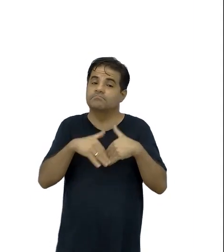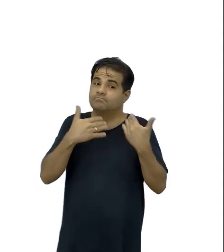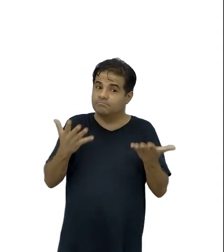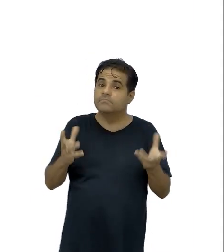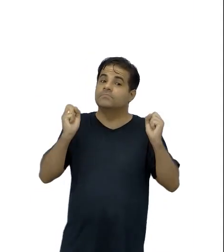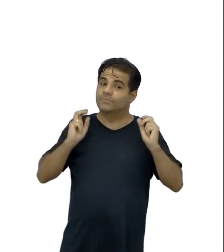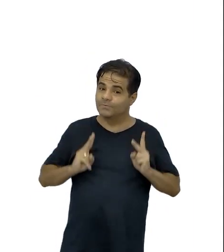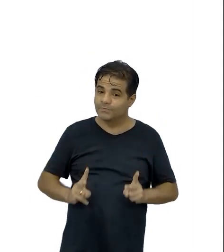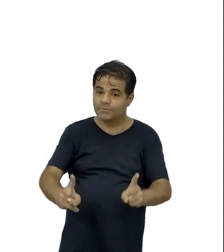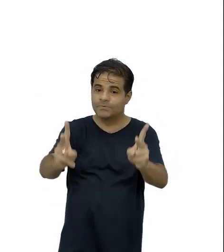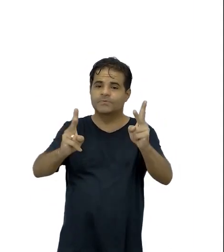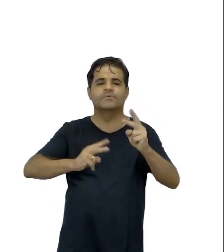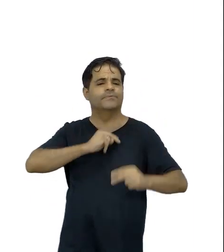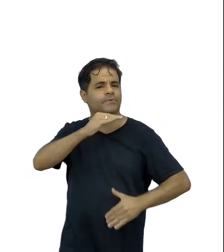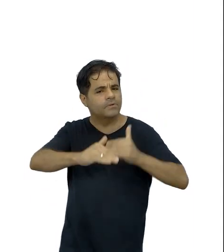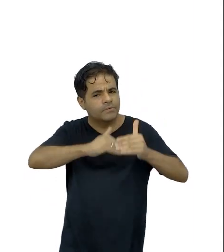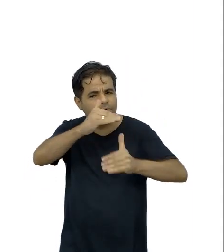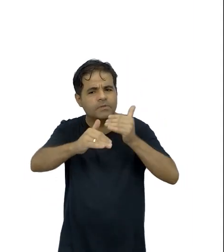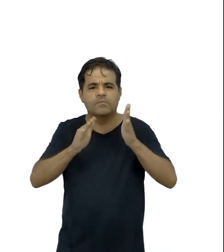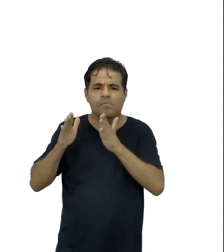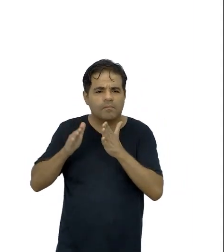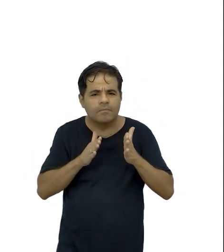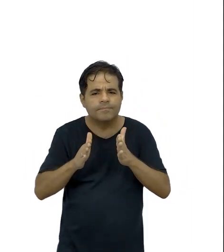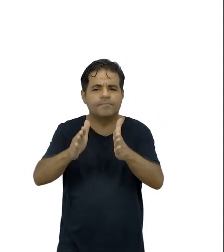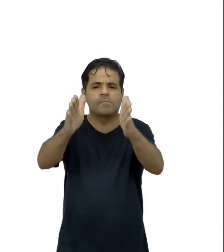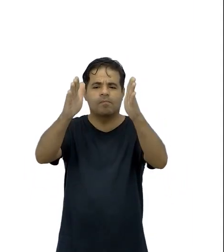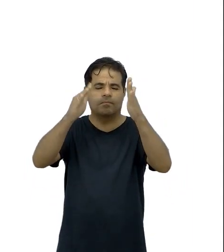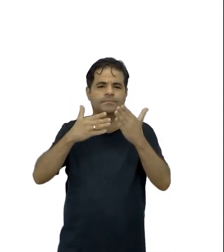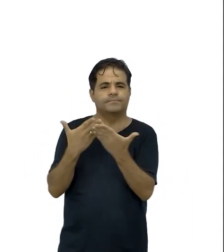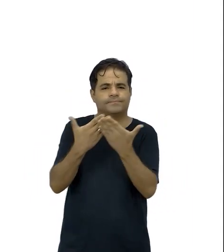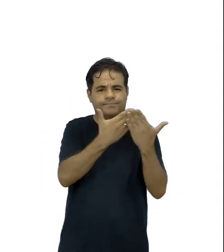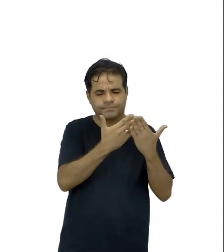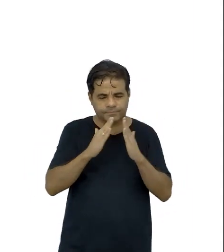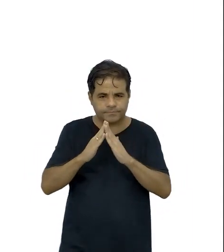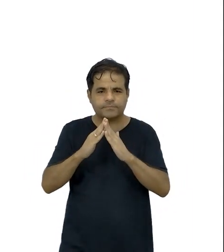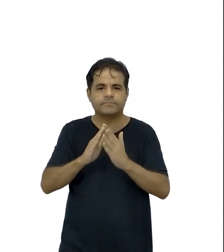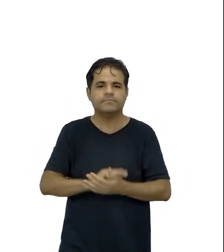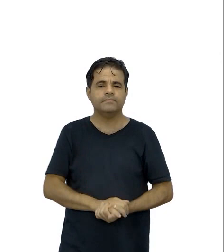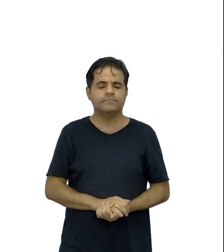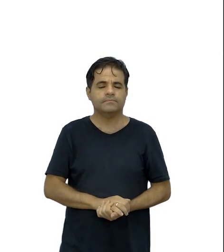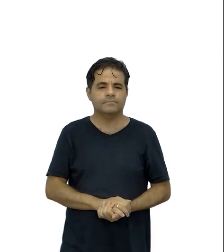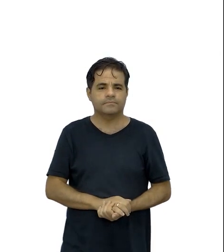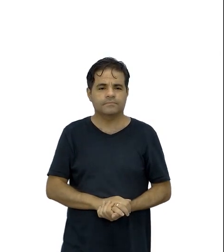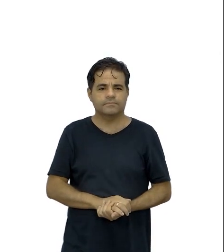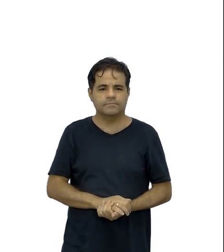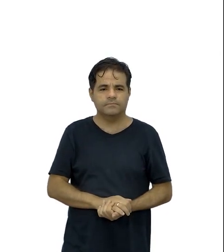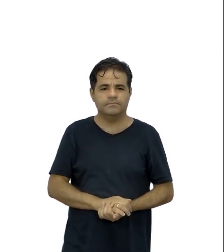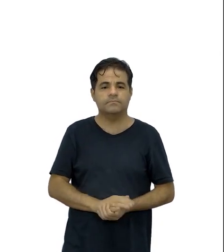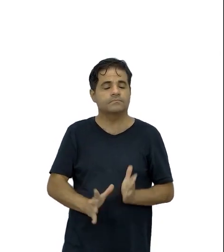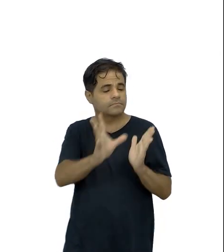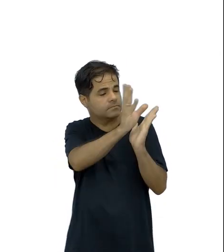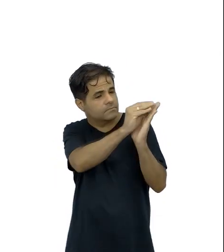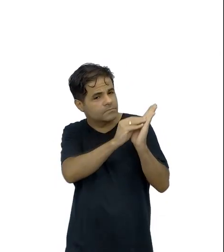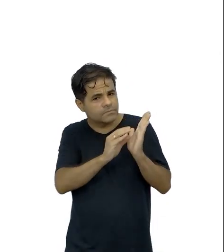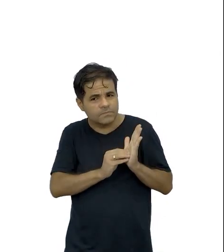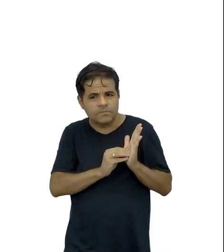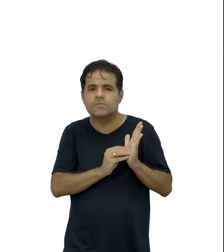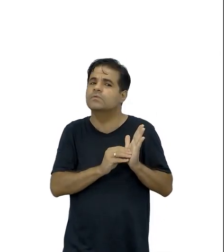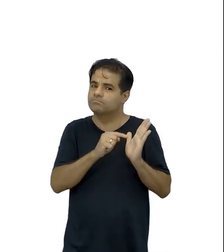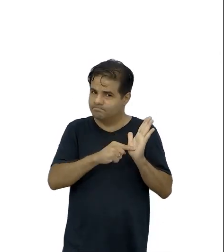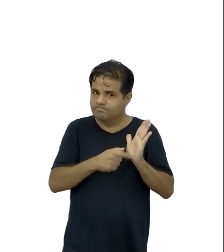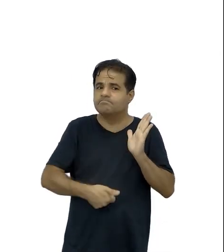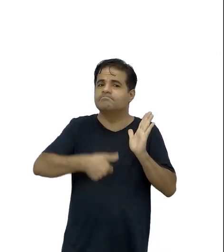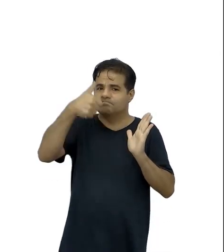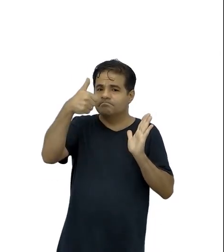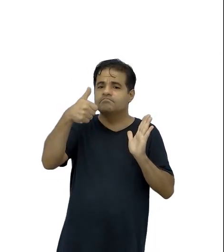eles continuem avançando na trajetória deles escolar. Foram consideradas, então, na